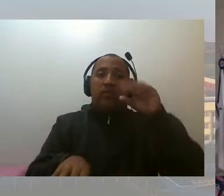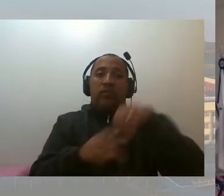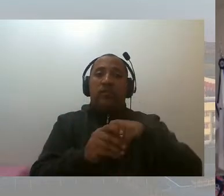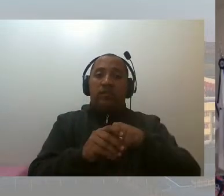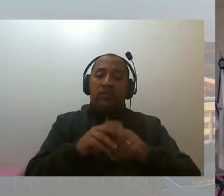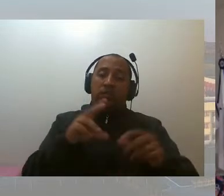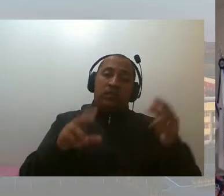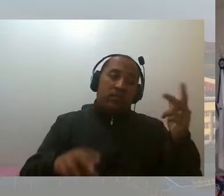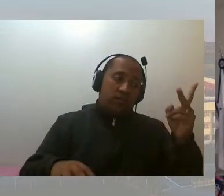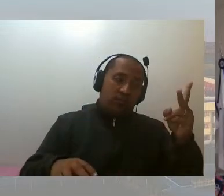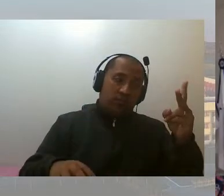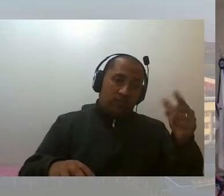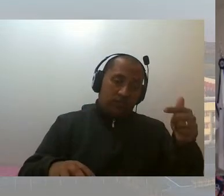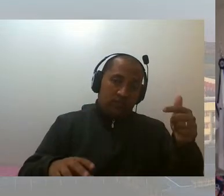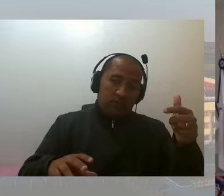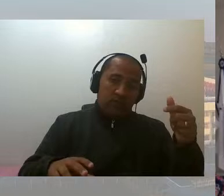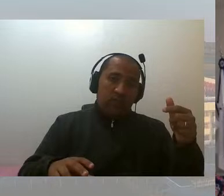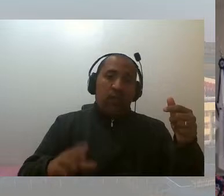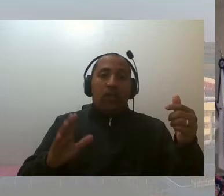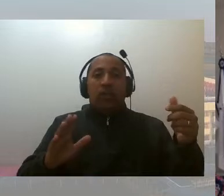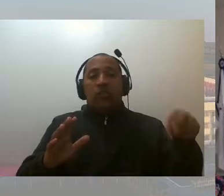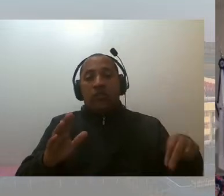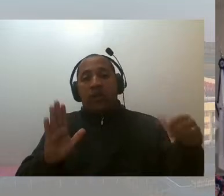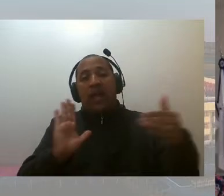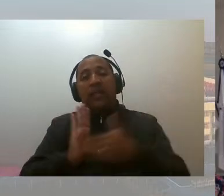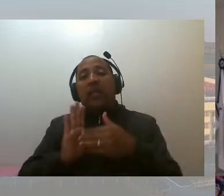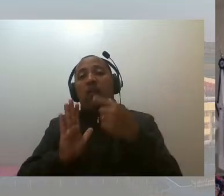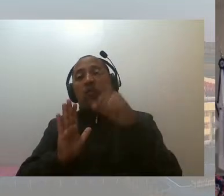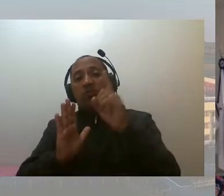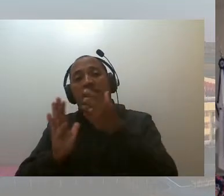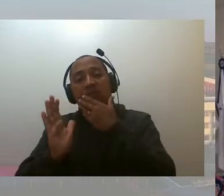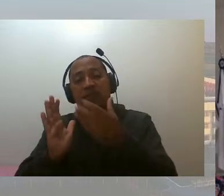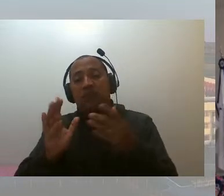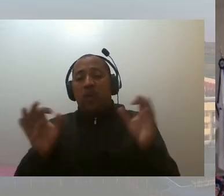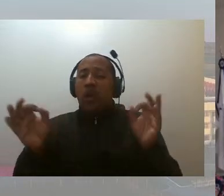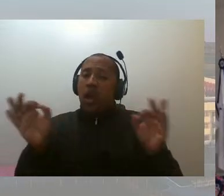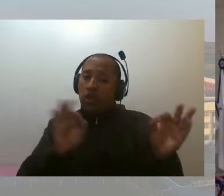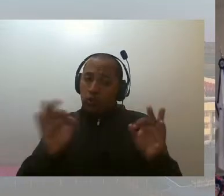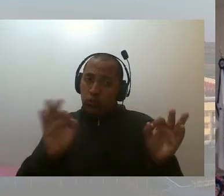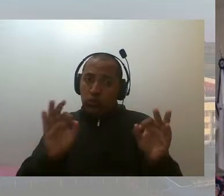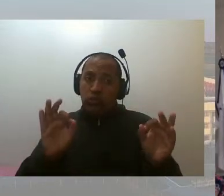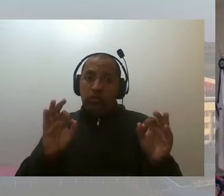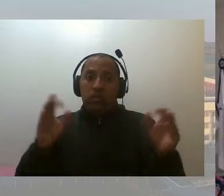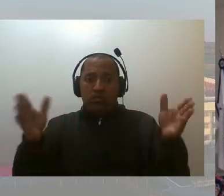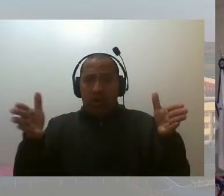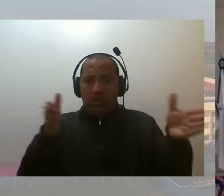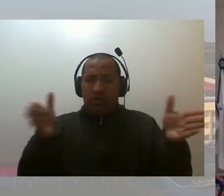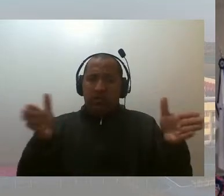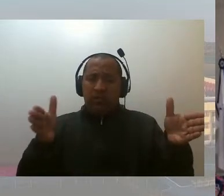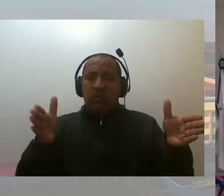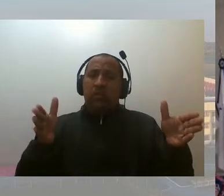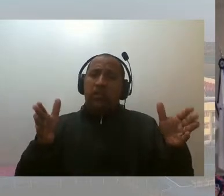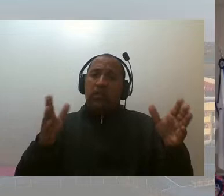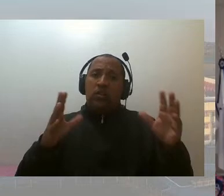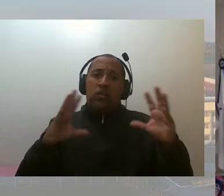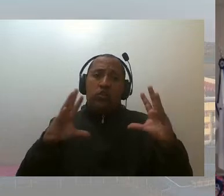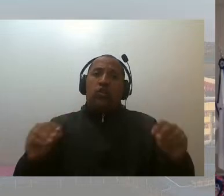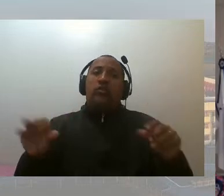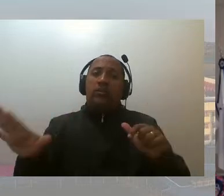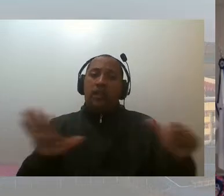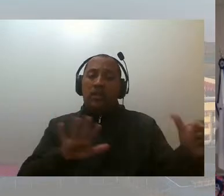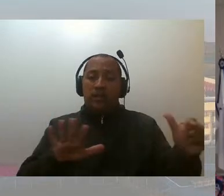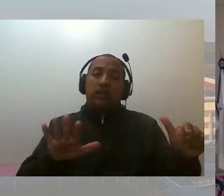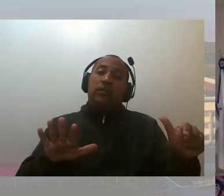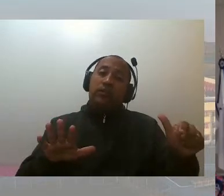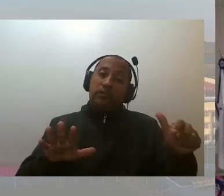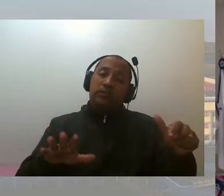de 27 de novembro a 1 de dezembro, a comissão fazer o ajuste. Mas ficou definido o período. Mas não vai ser toda a semana. É só